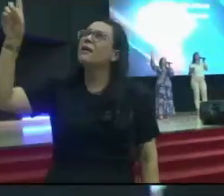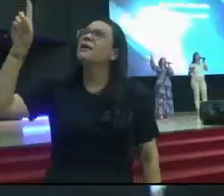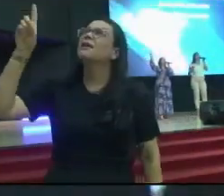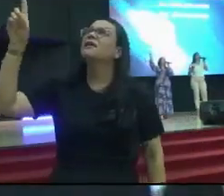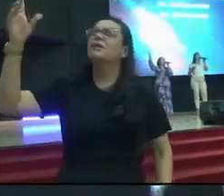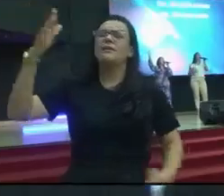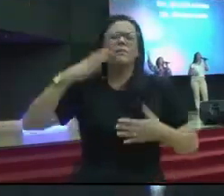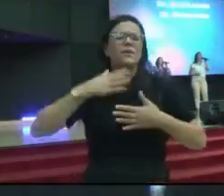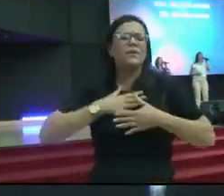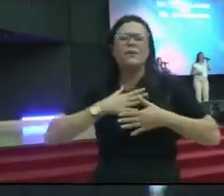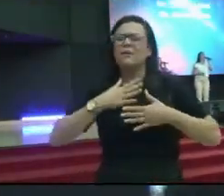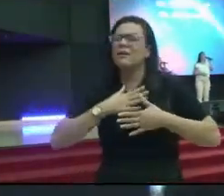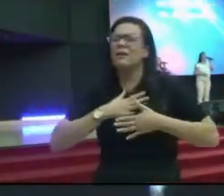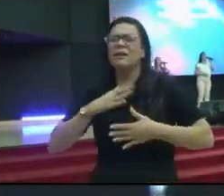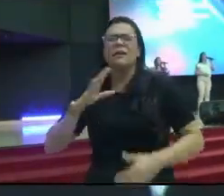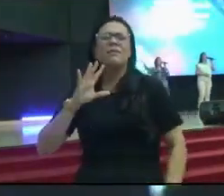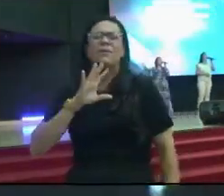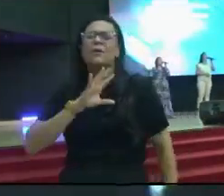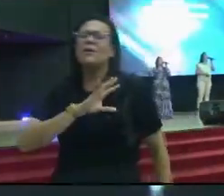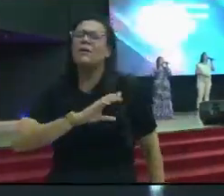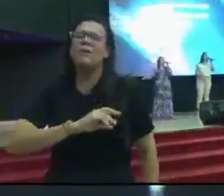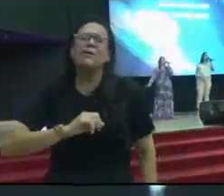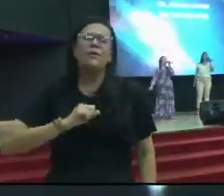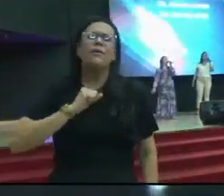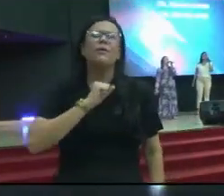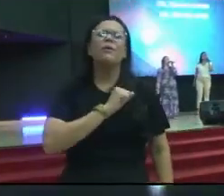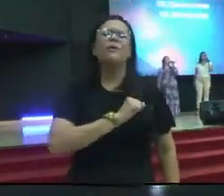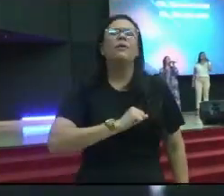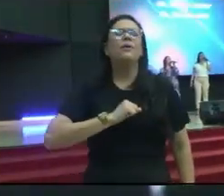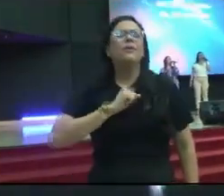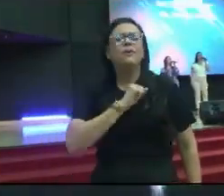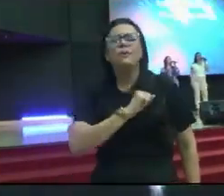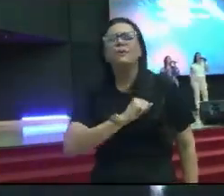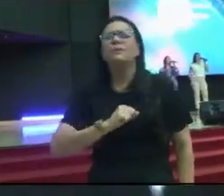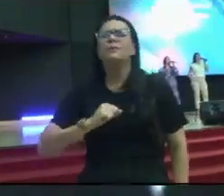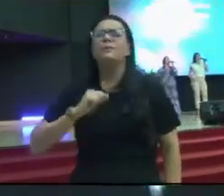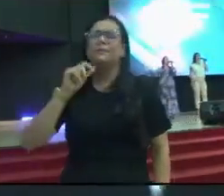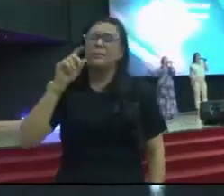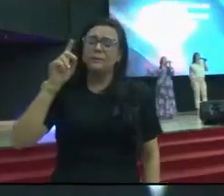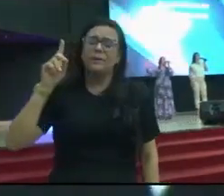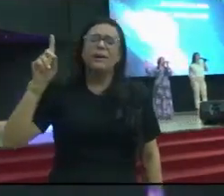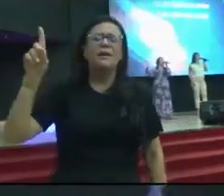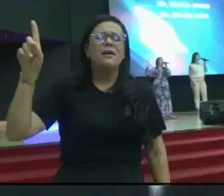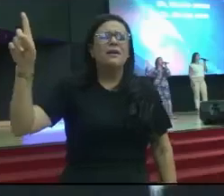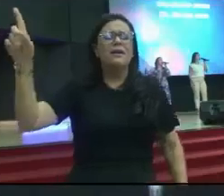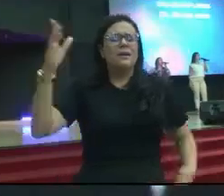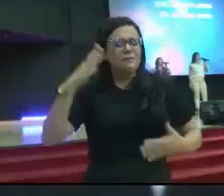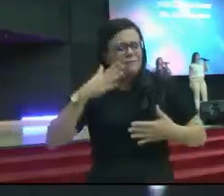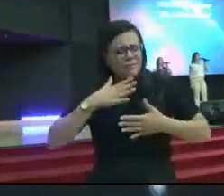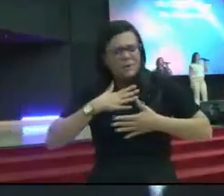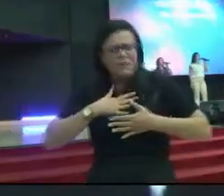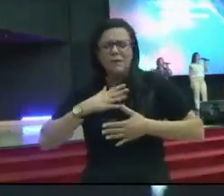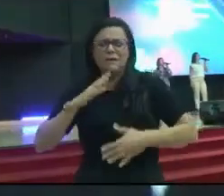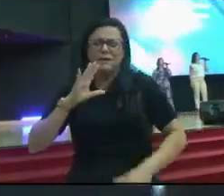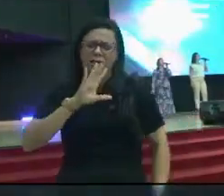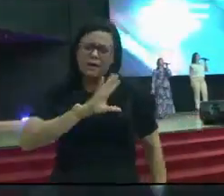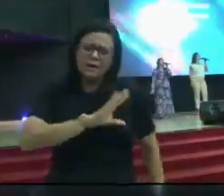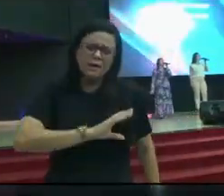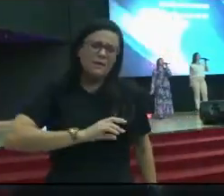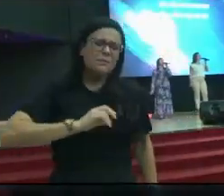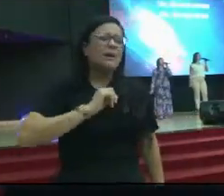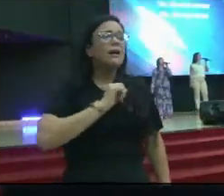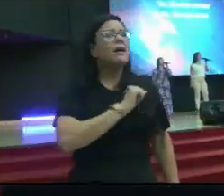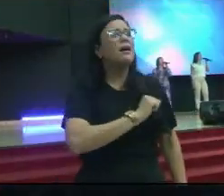Oh, Ele me amou. Ele me ama. Oh, Ele